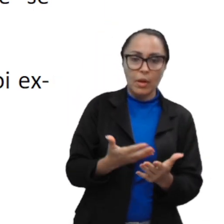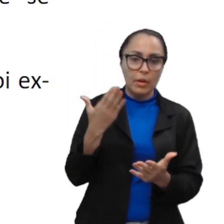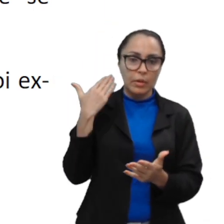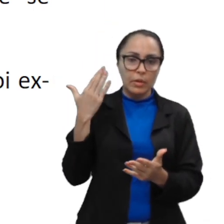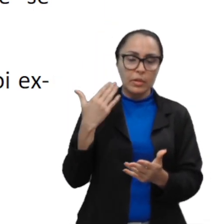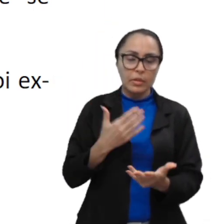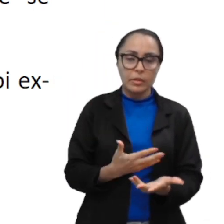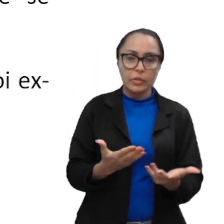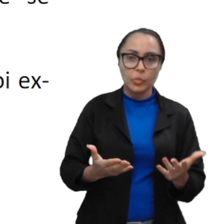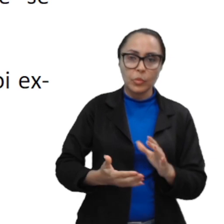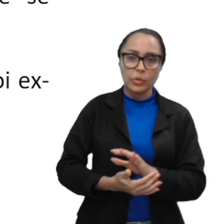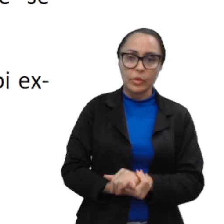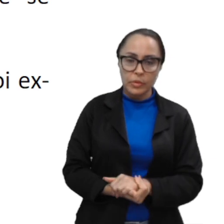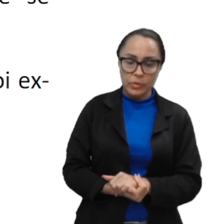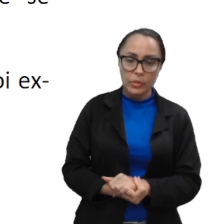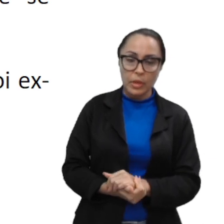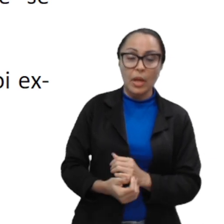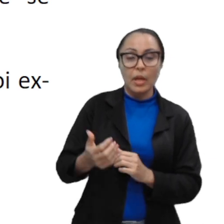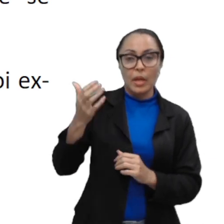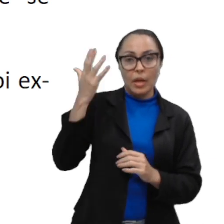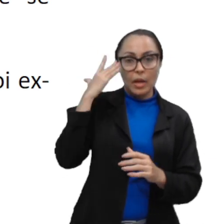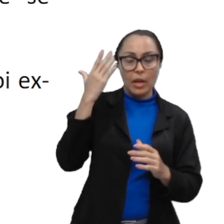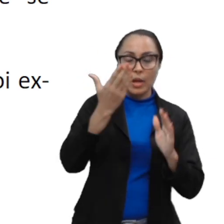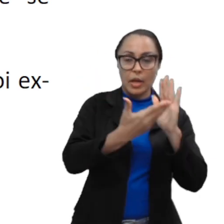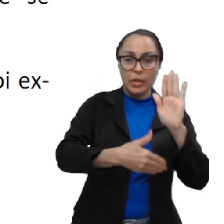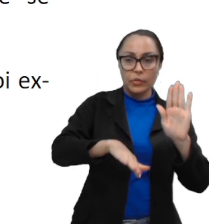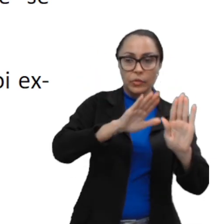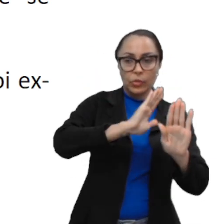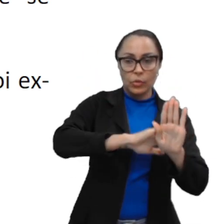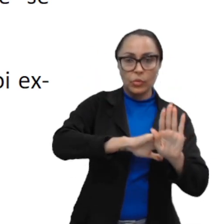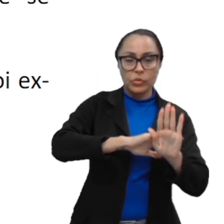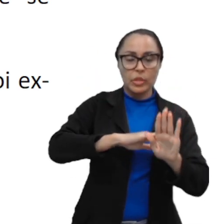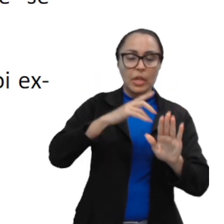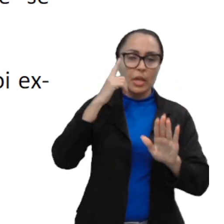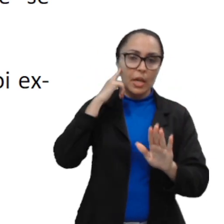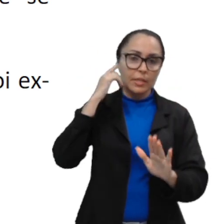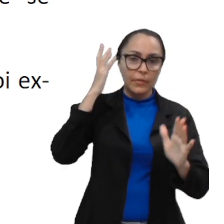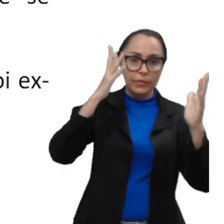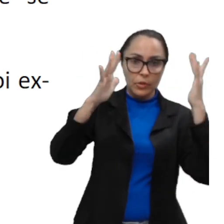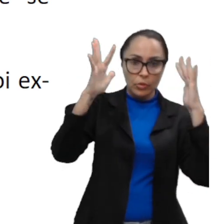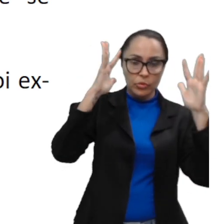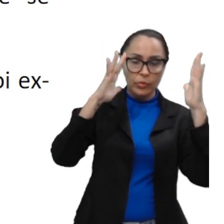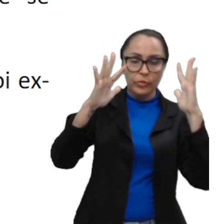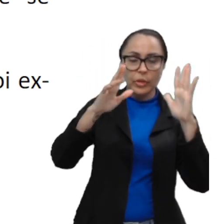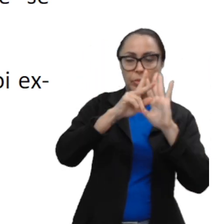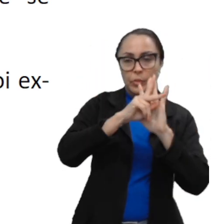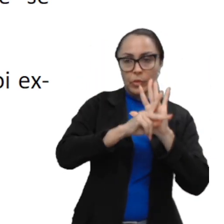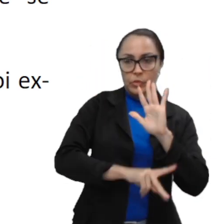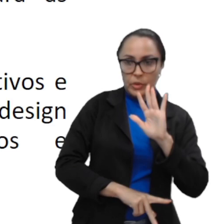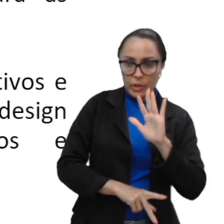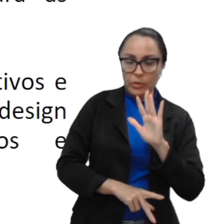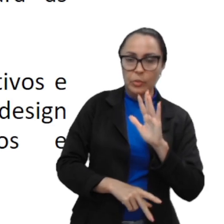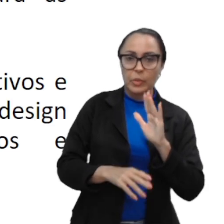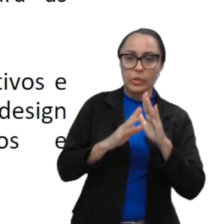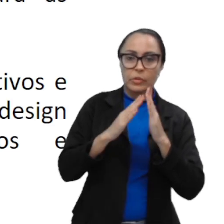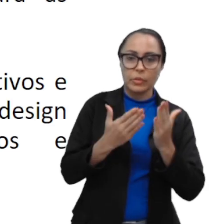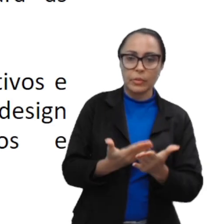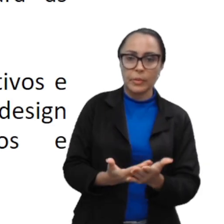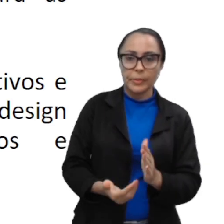alunos levaram essa ideologia, essa filosofia, na realidade, projetiva para essa